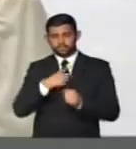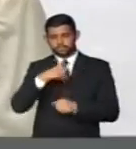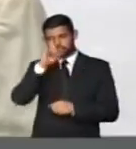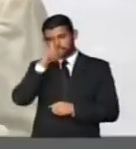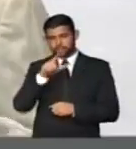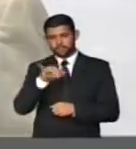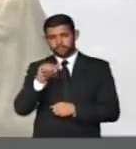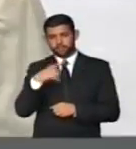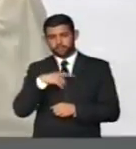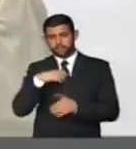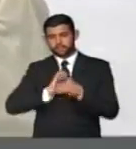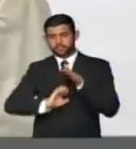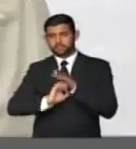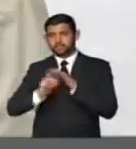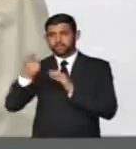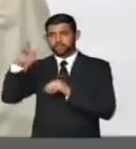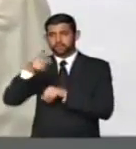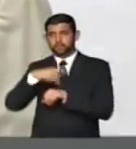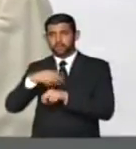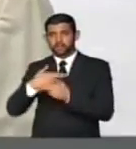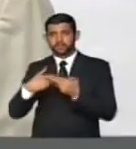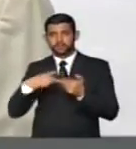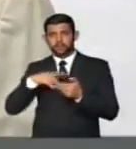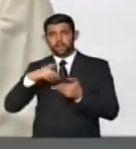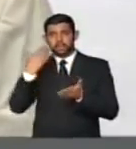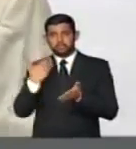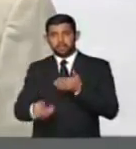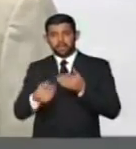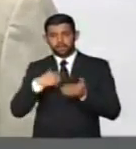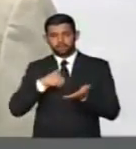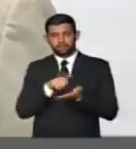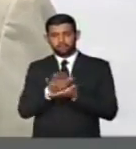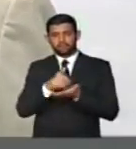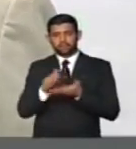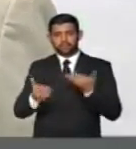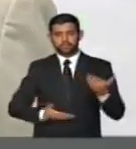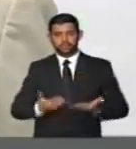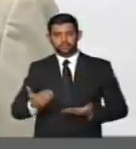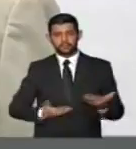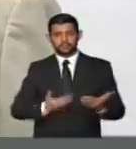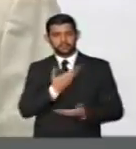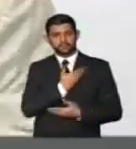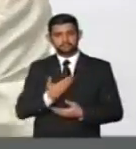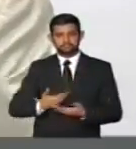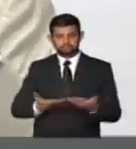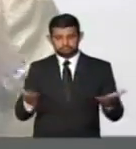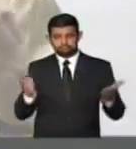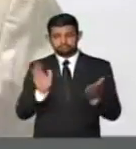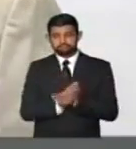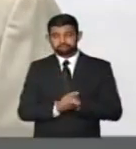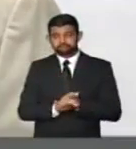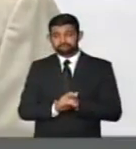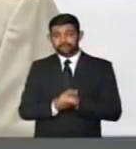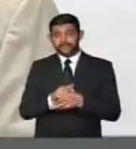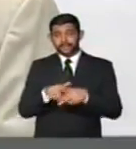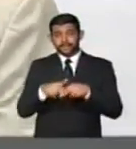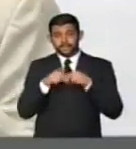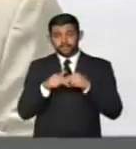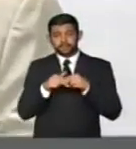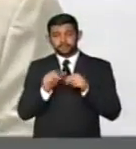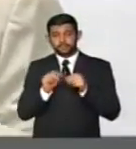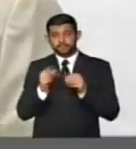ronco para suas matrizes quando têm prejuízo de menton funcionário essa folha uma